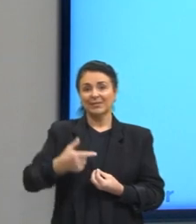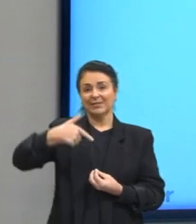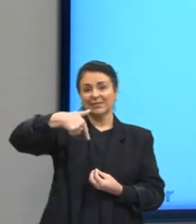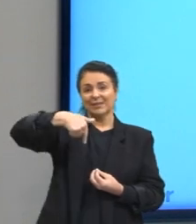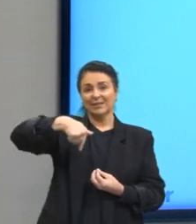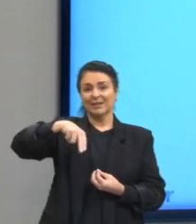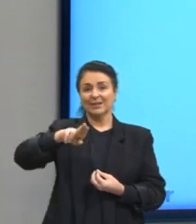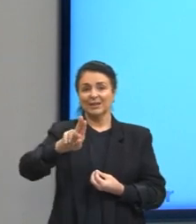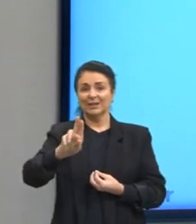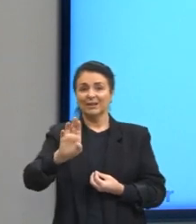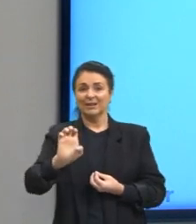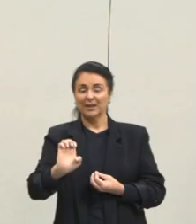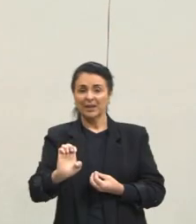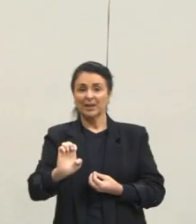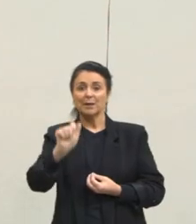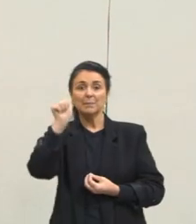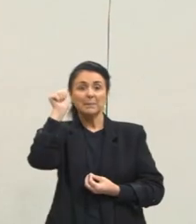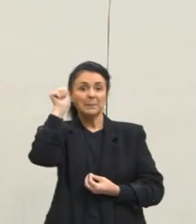fica